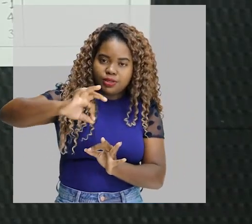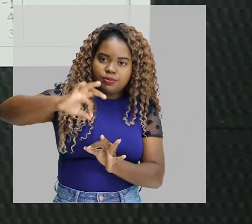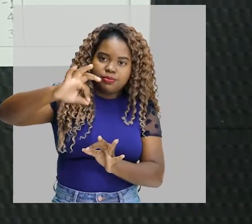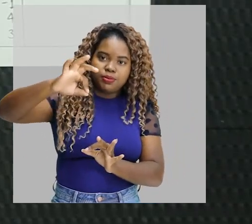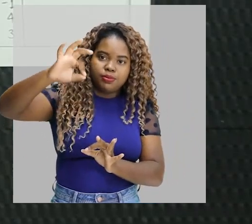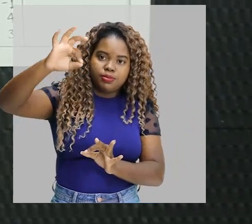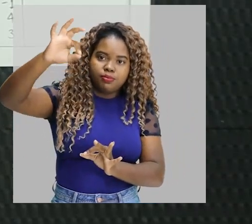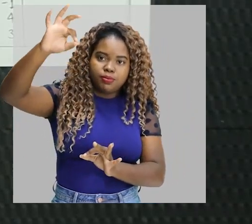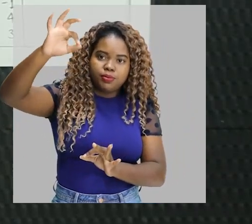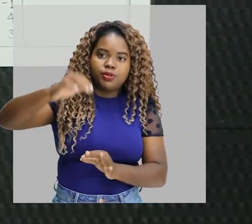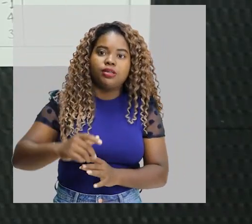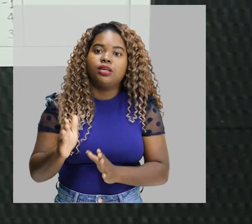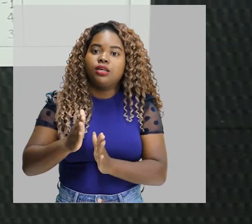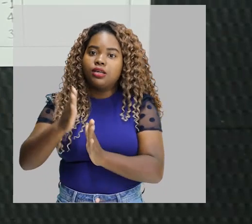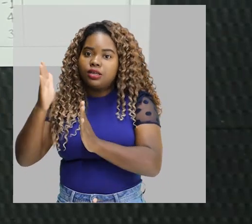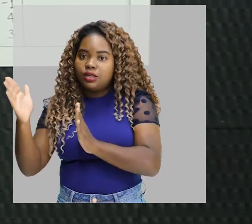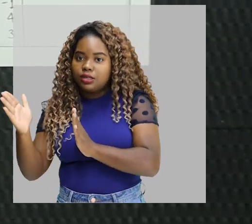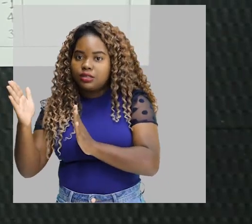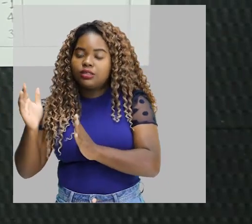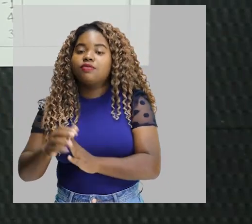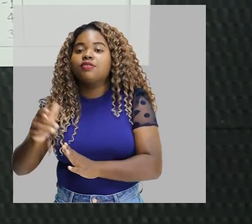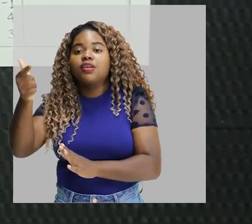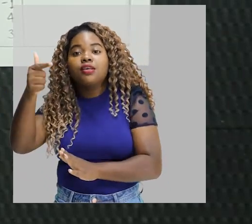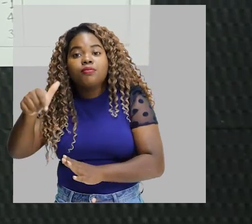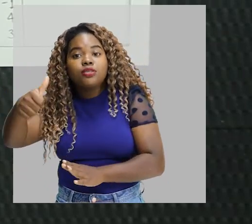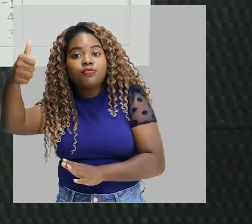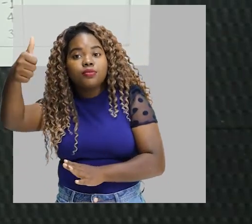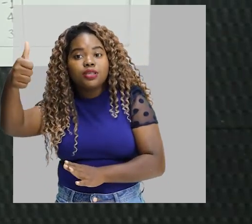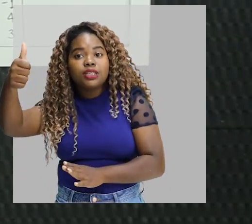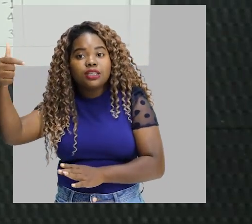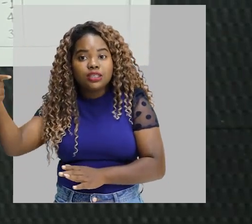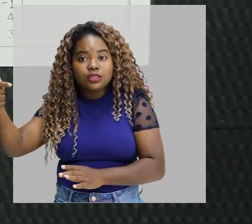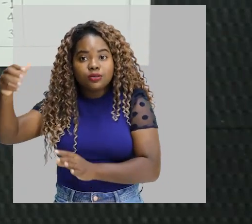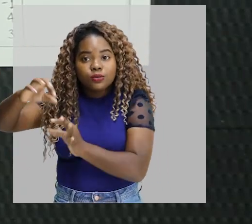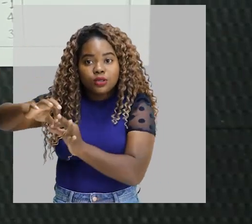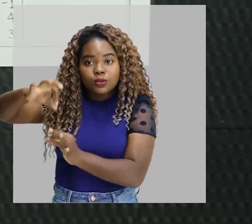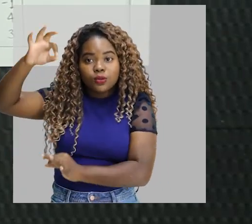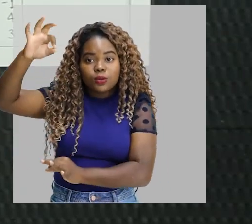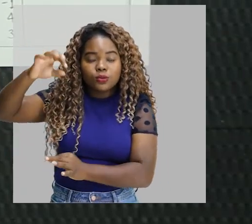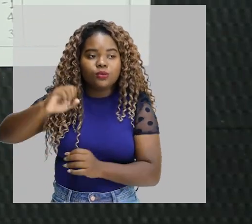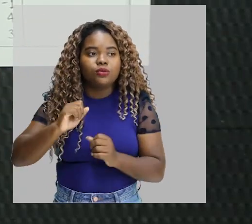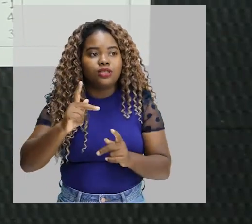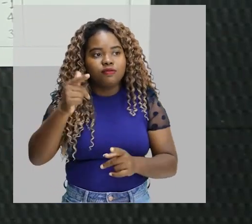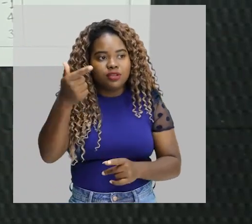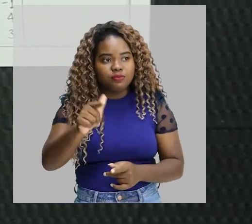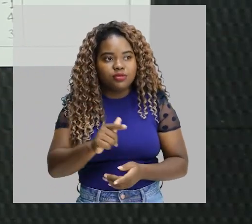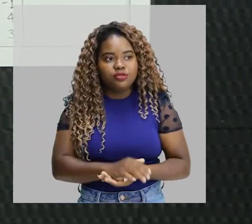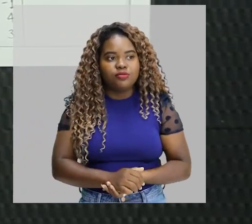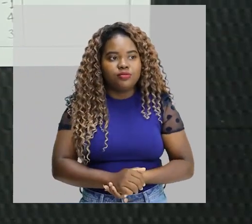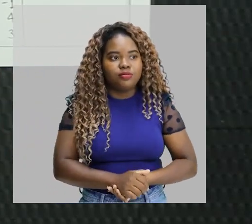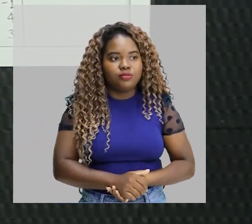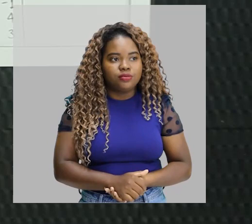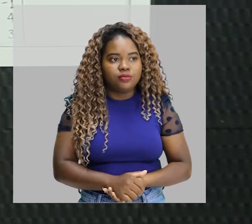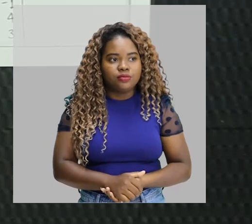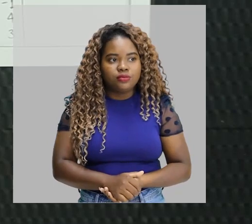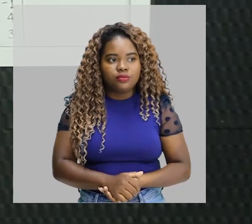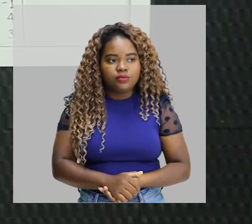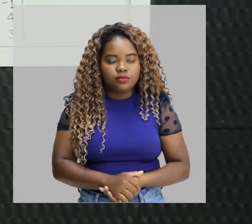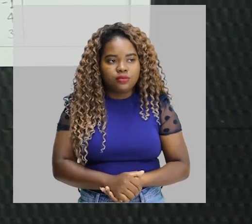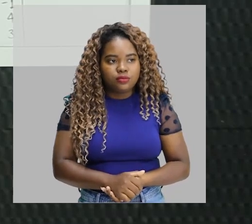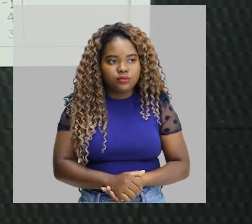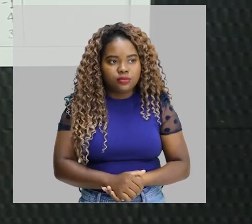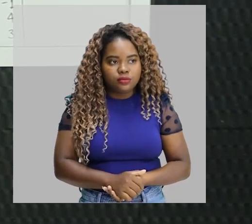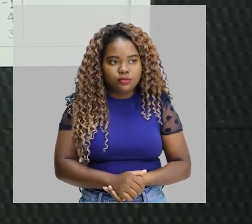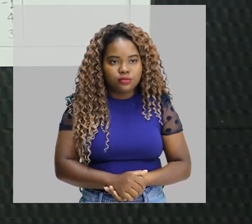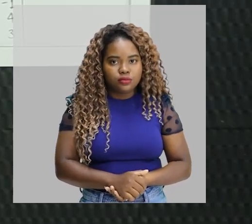essa primeira coluna aqui ó tá você vai repetir a primeira coluna e vai repetir